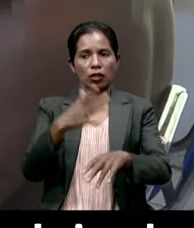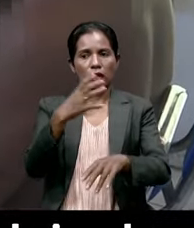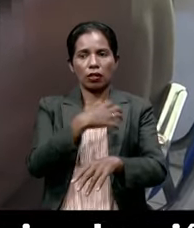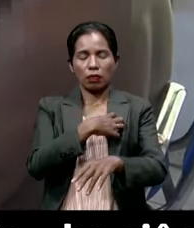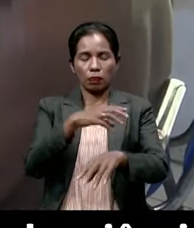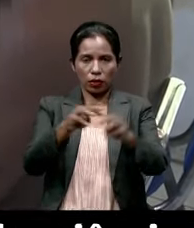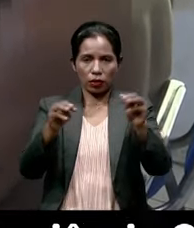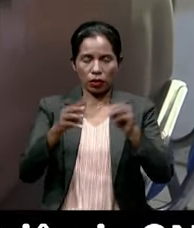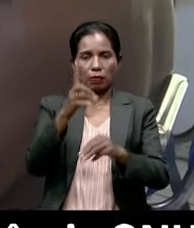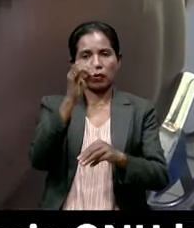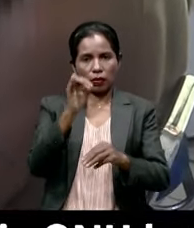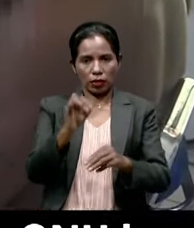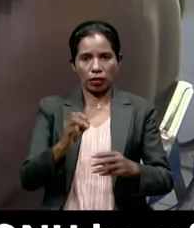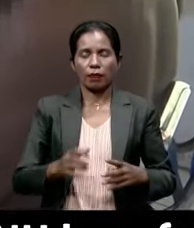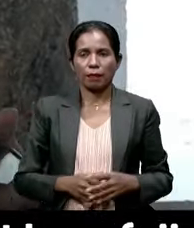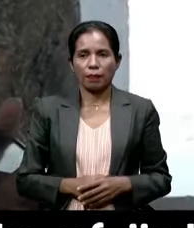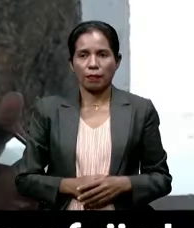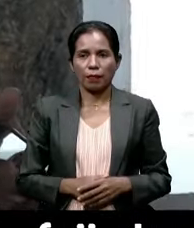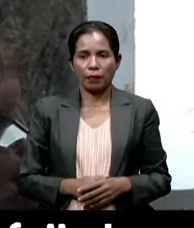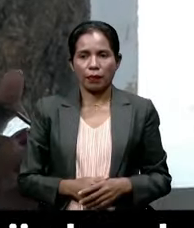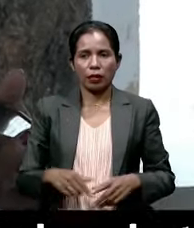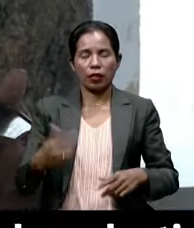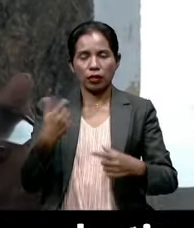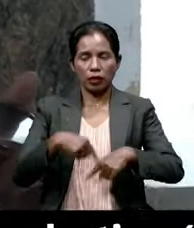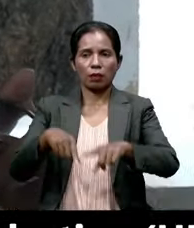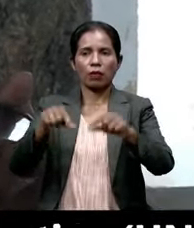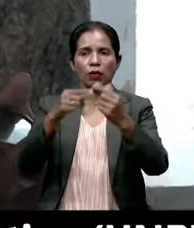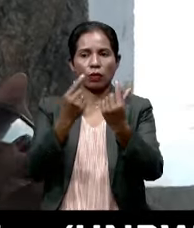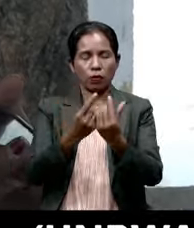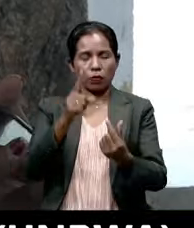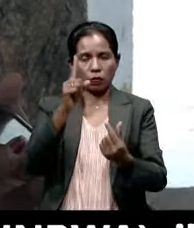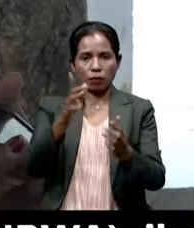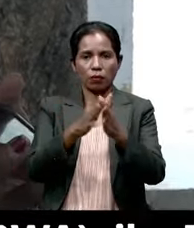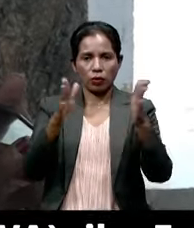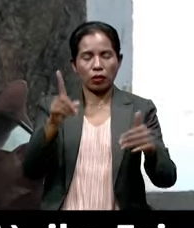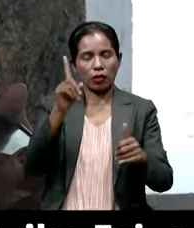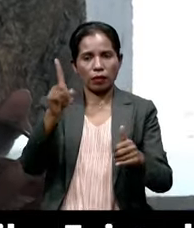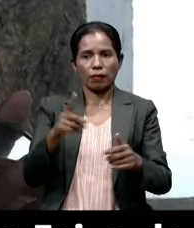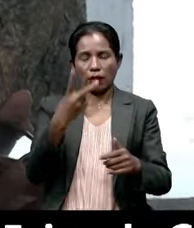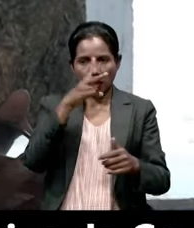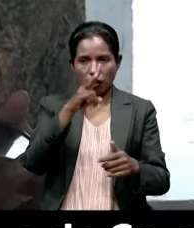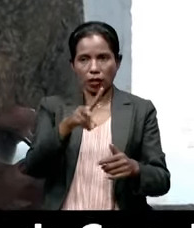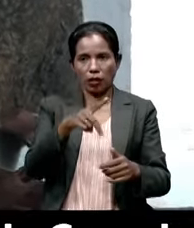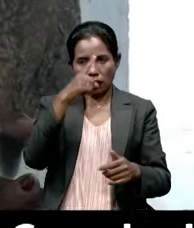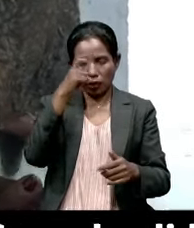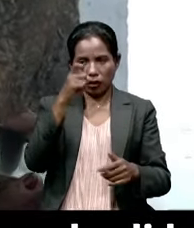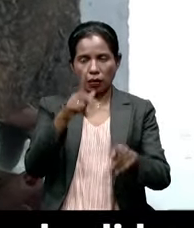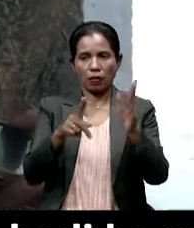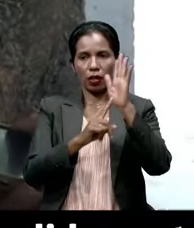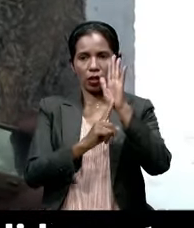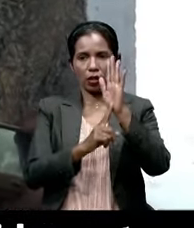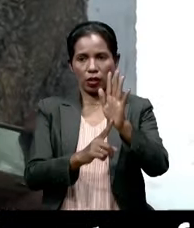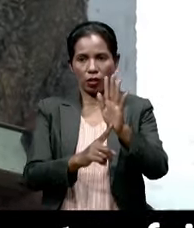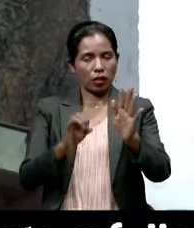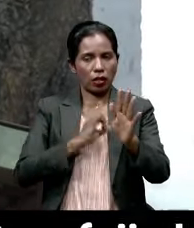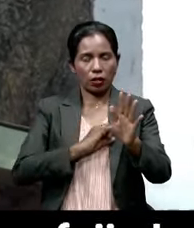pentel municipi dili. Sero pao be lubuk botira masa lubuk botira ne be osa investigasi mi tahare tama be osa sasi sero fomar tama haumus la